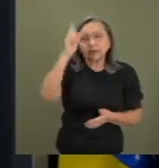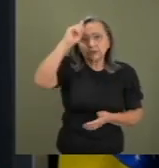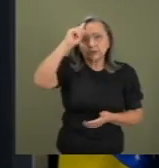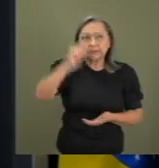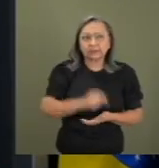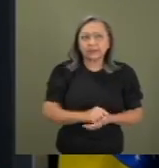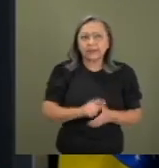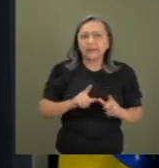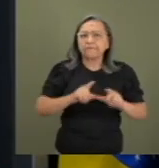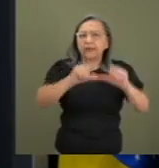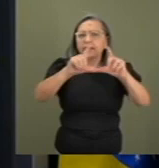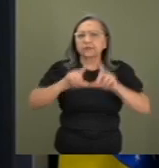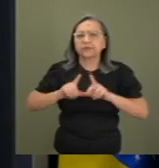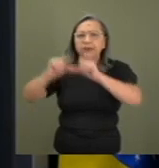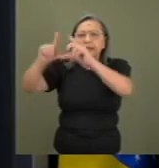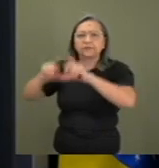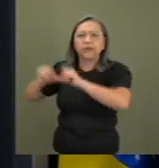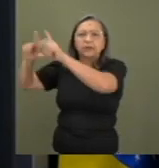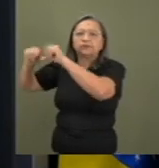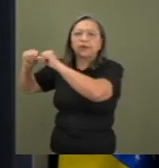viagem para cima e para baixo de ministro.